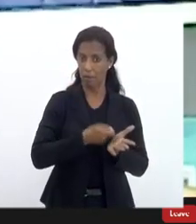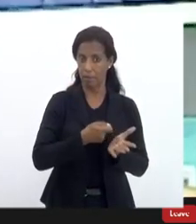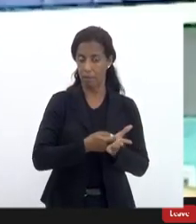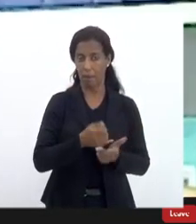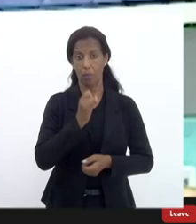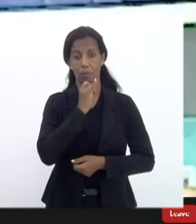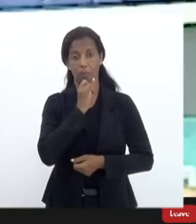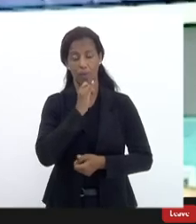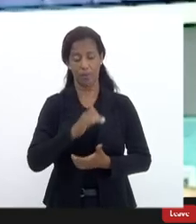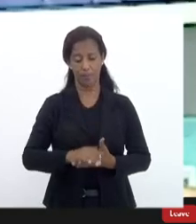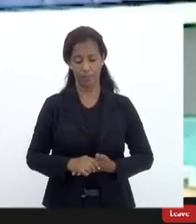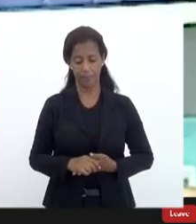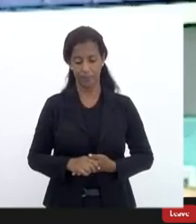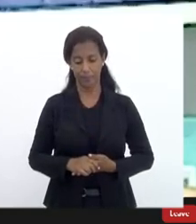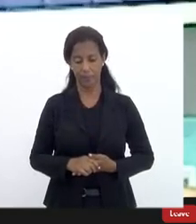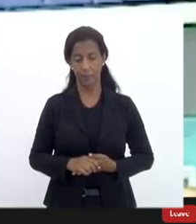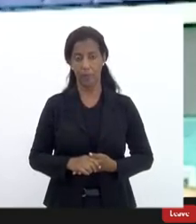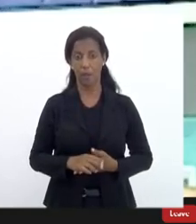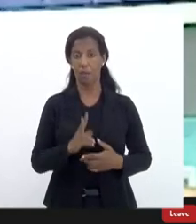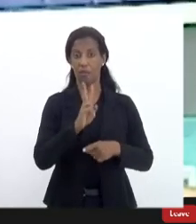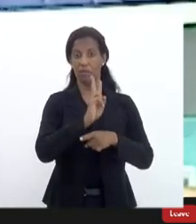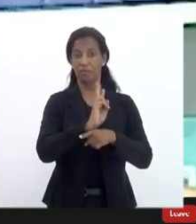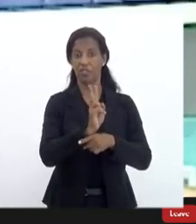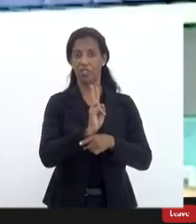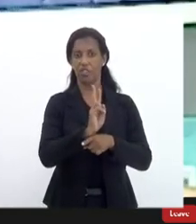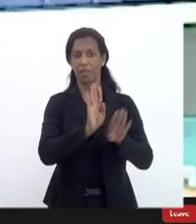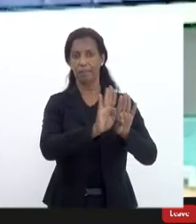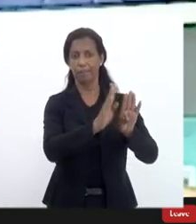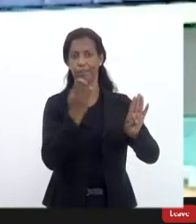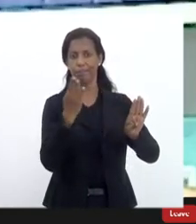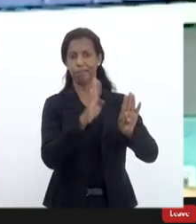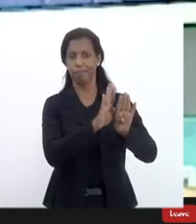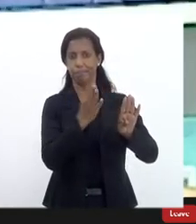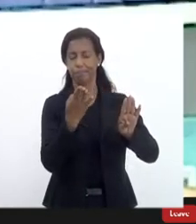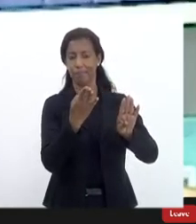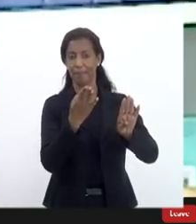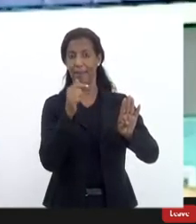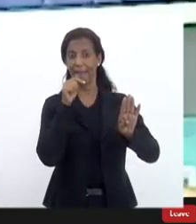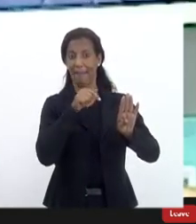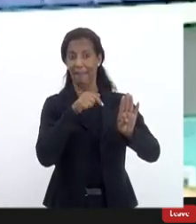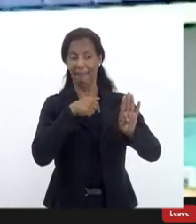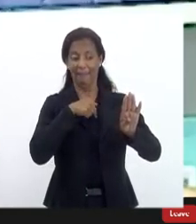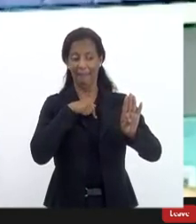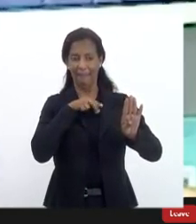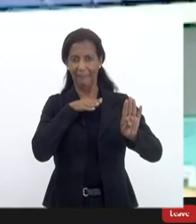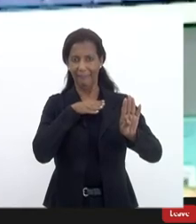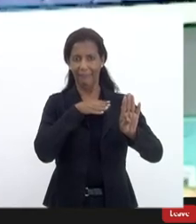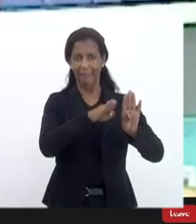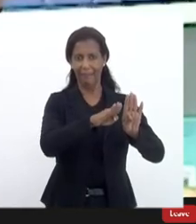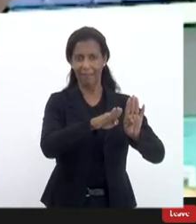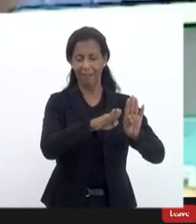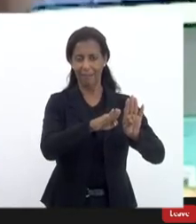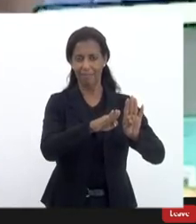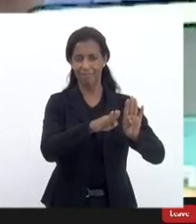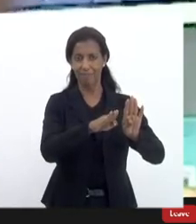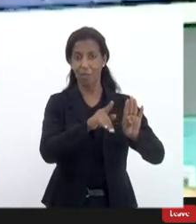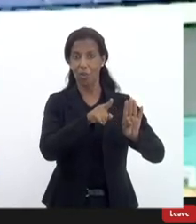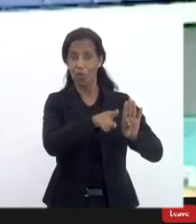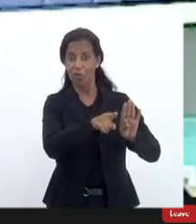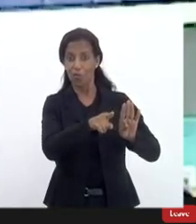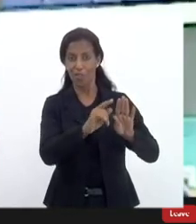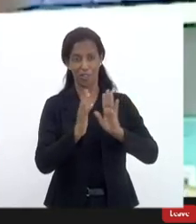por exemplo, porteiros, né? A entrada na escola, você já cria